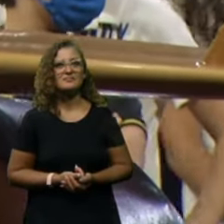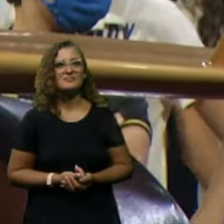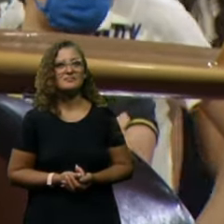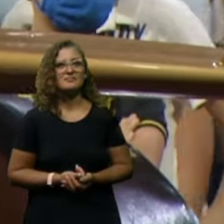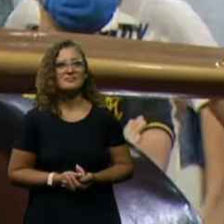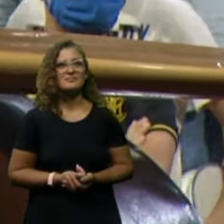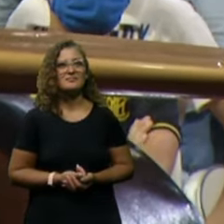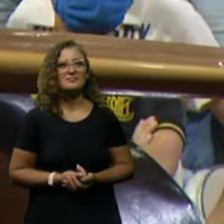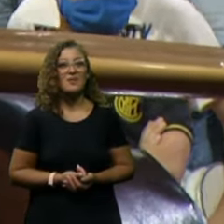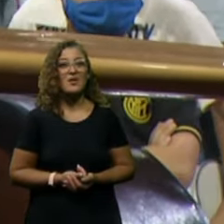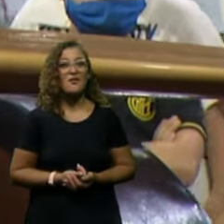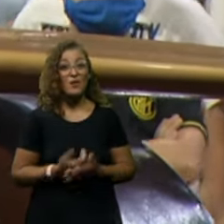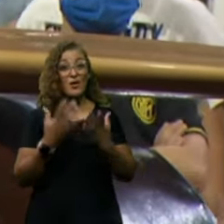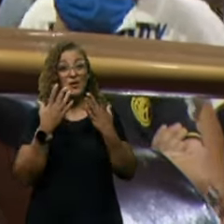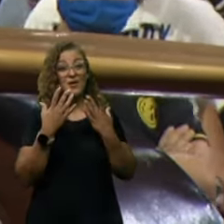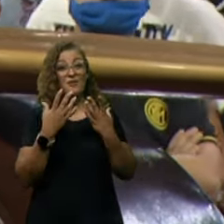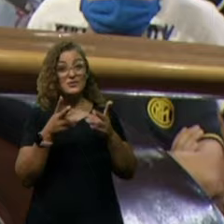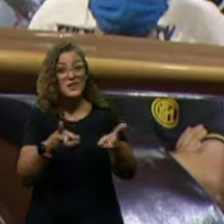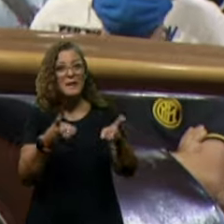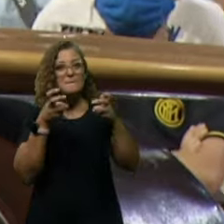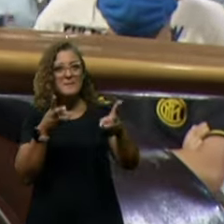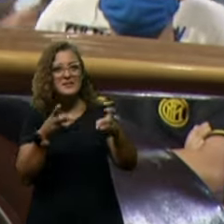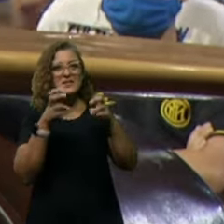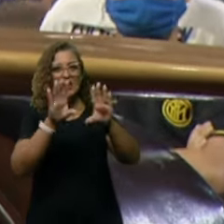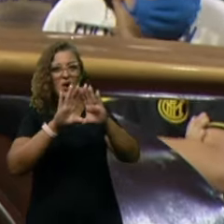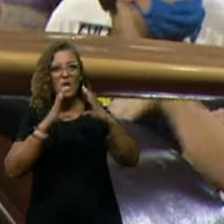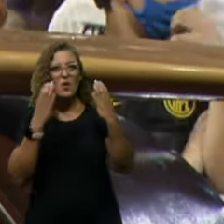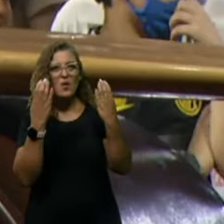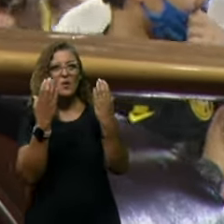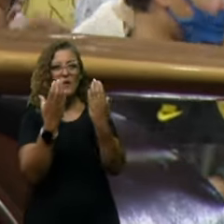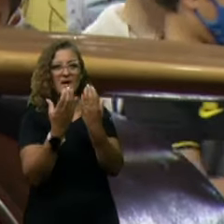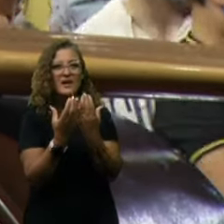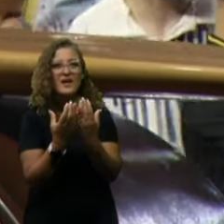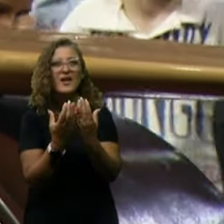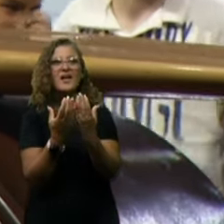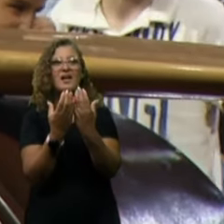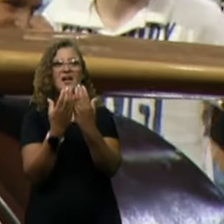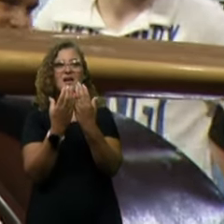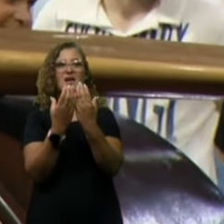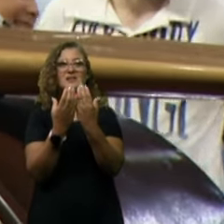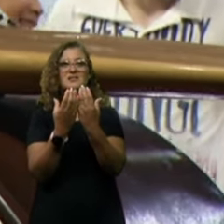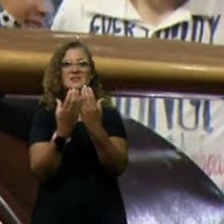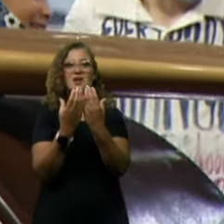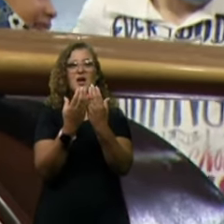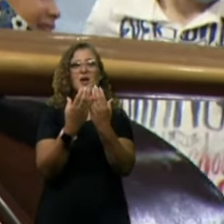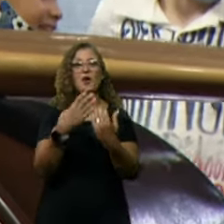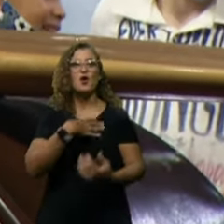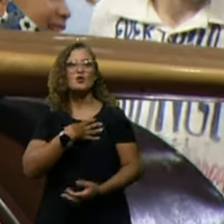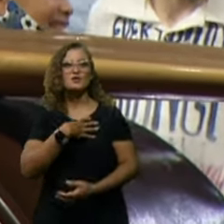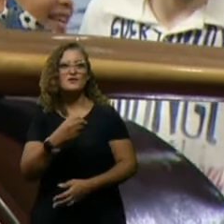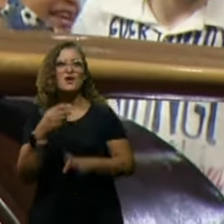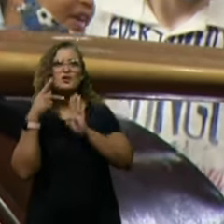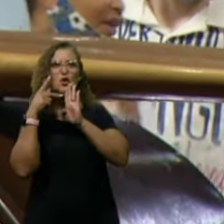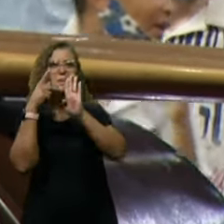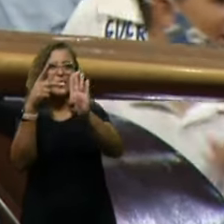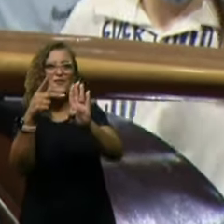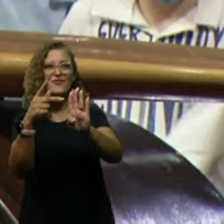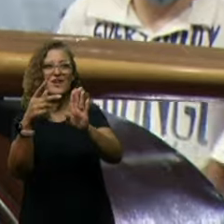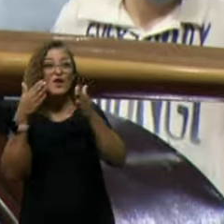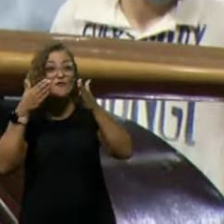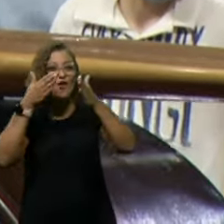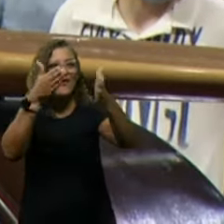Tu viu que essa conferência negócio foi muito focado aqui né dos filhos dos Profetas aqui né